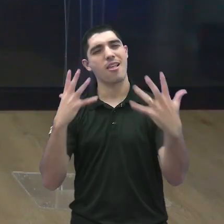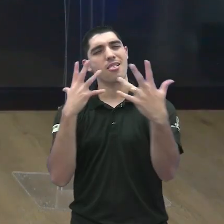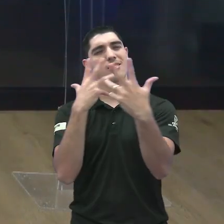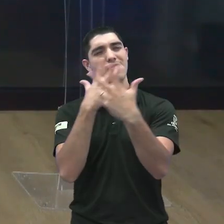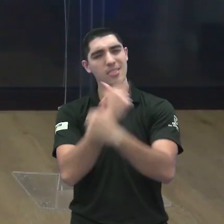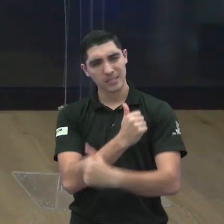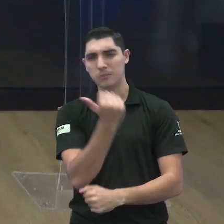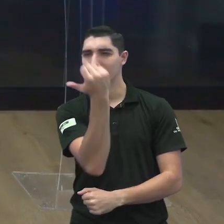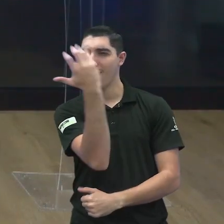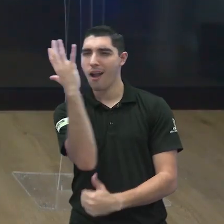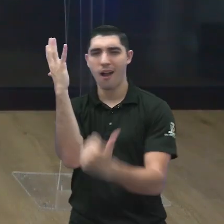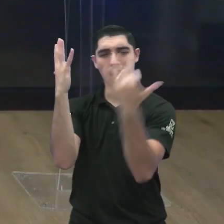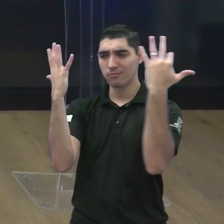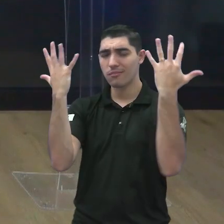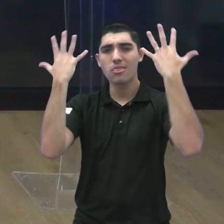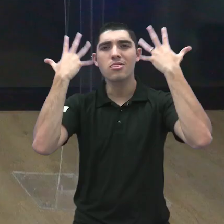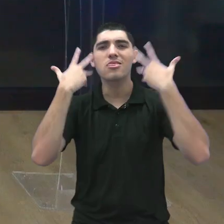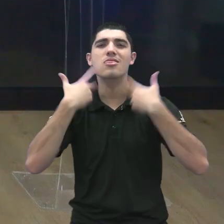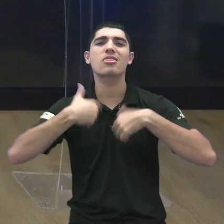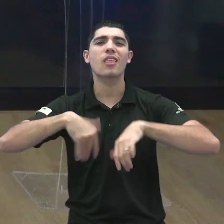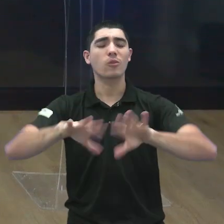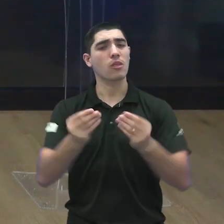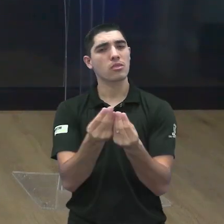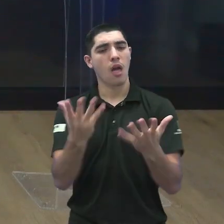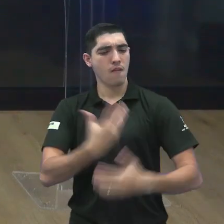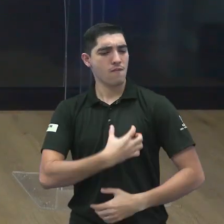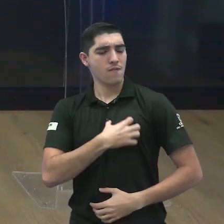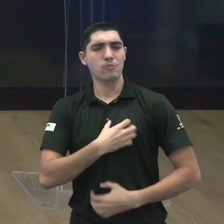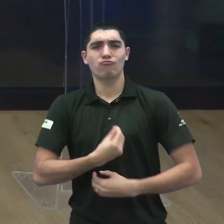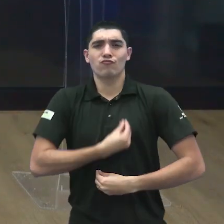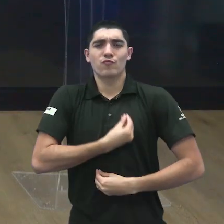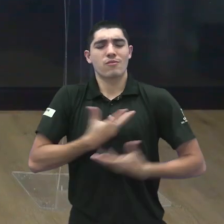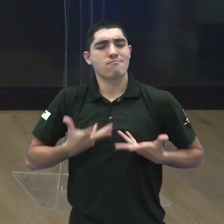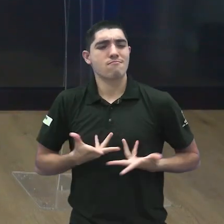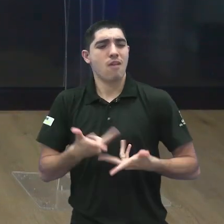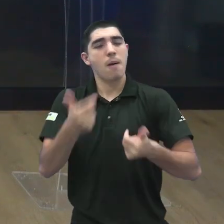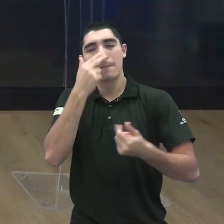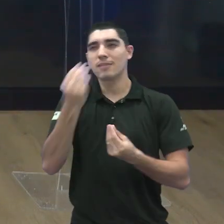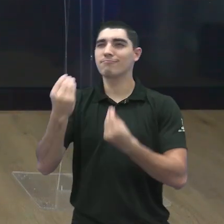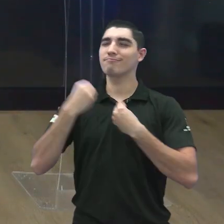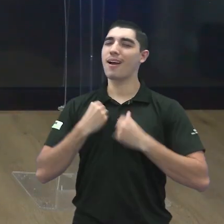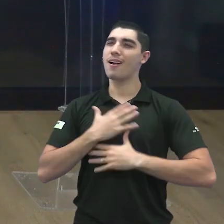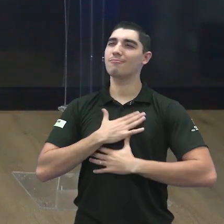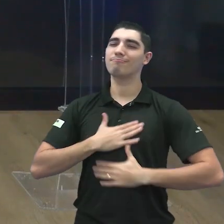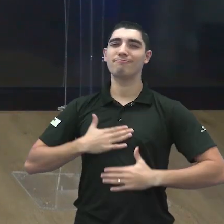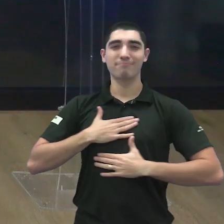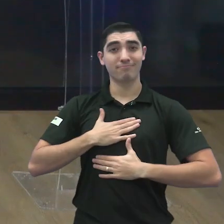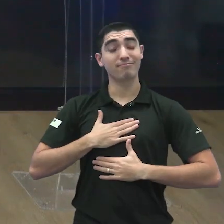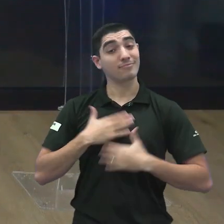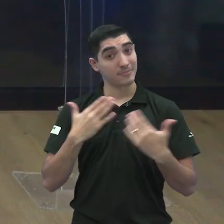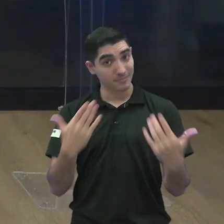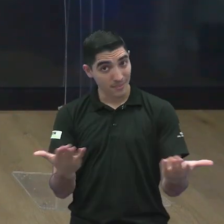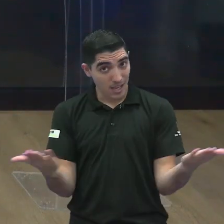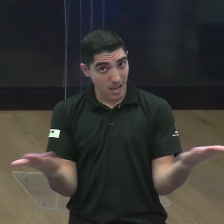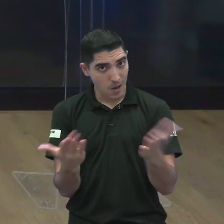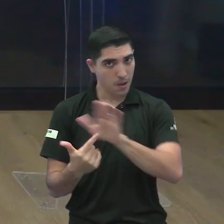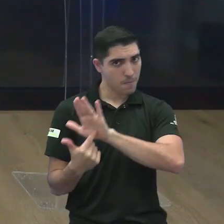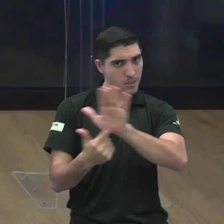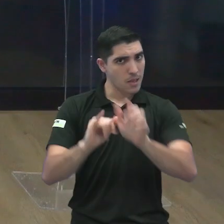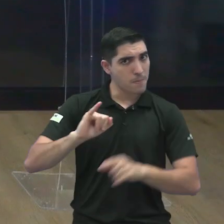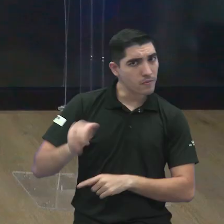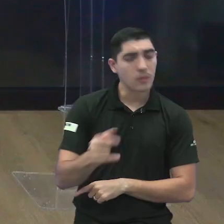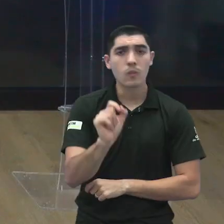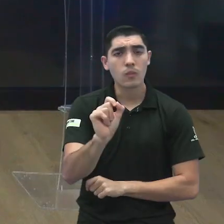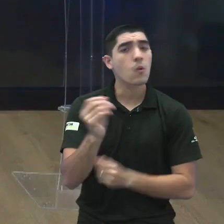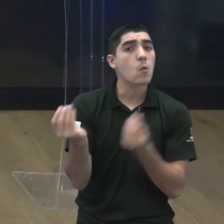Que lindo, né? Toda essa riqueza natural traz um imenso bem-estar e deixa os dias mais agradáveis. Então, vamos